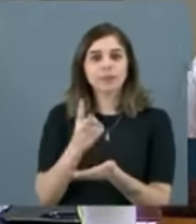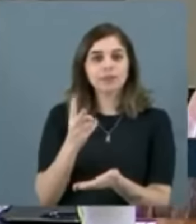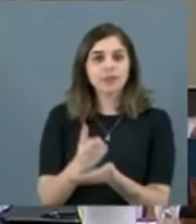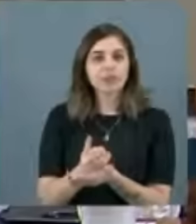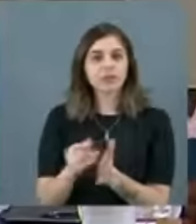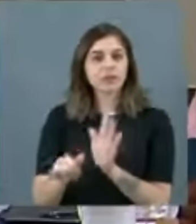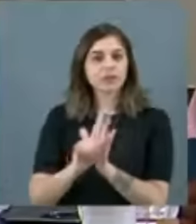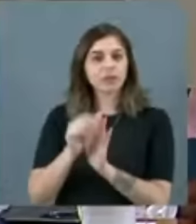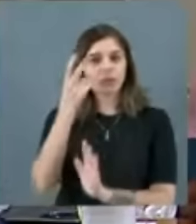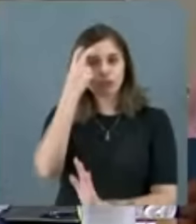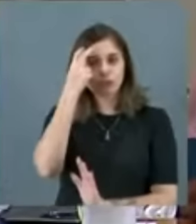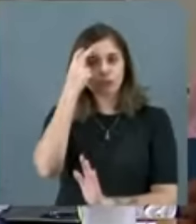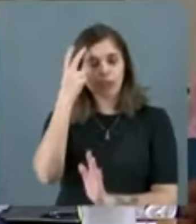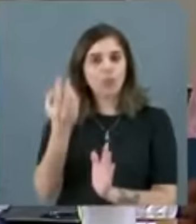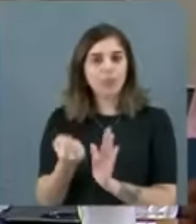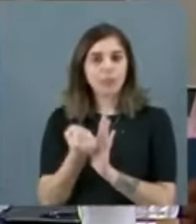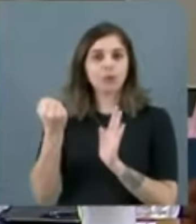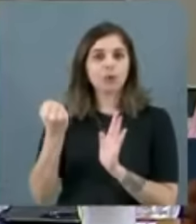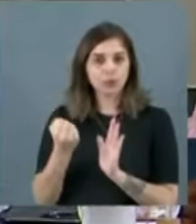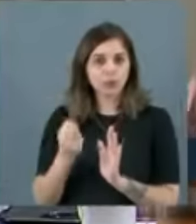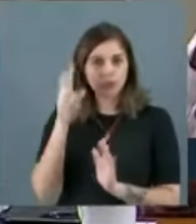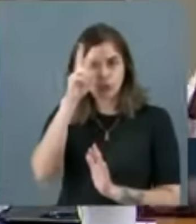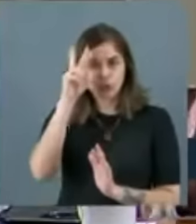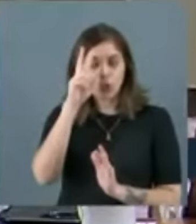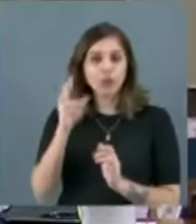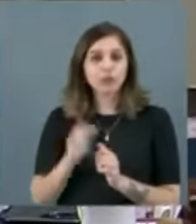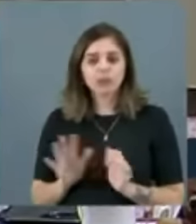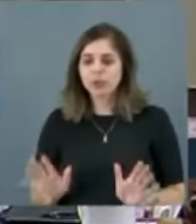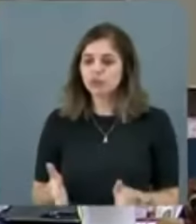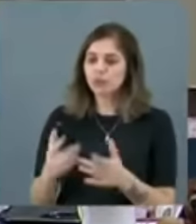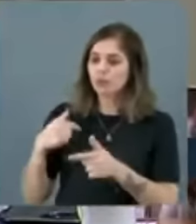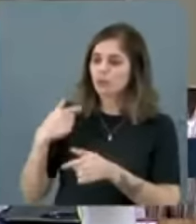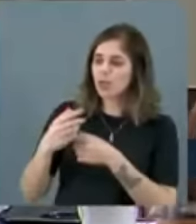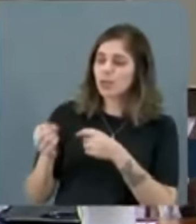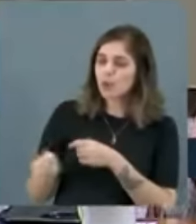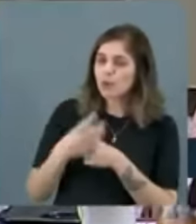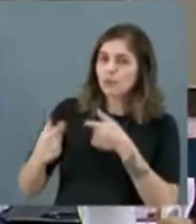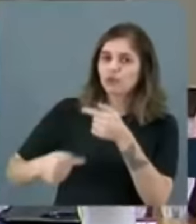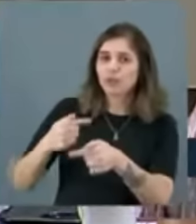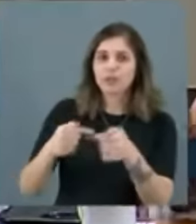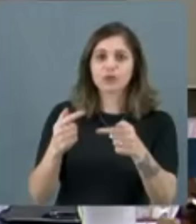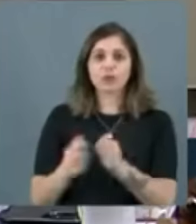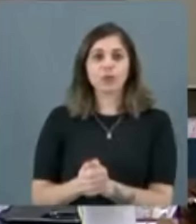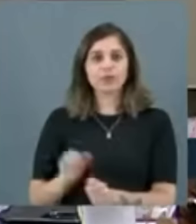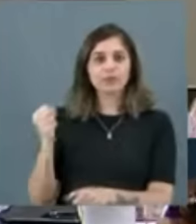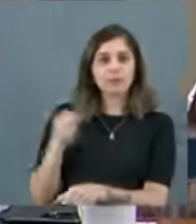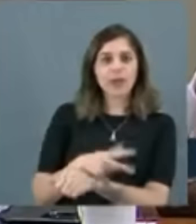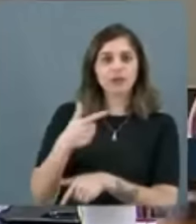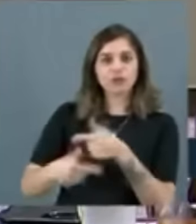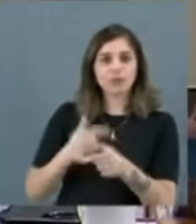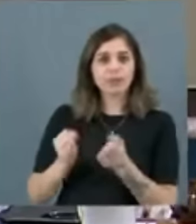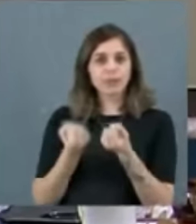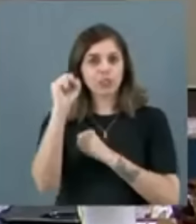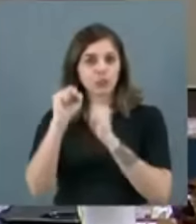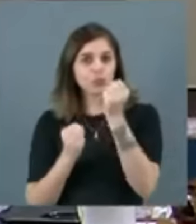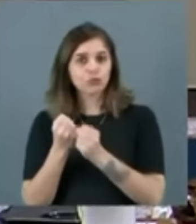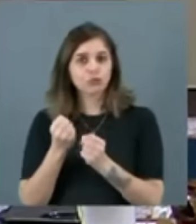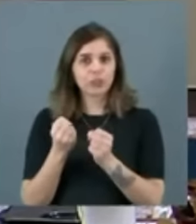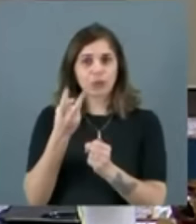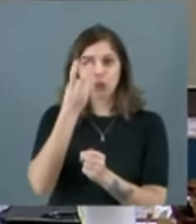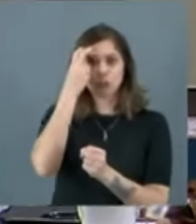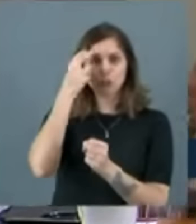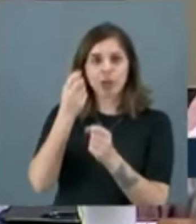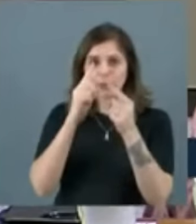histórico, o estímulo à criatividade e inovação, geração de emprego na indústria cultural e criativa, melhora da qualidade